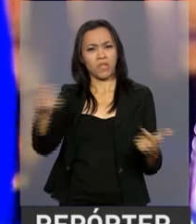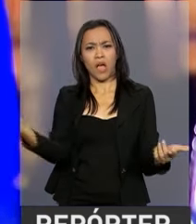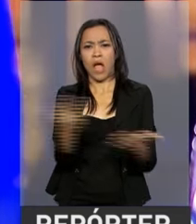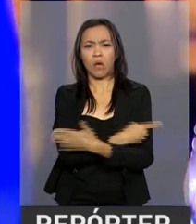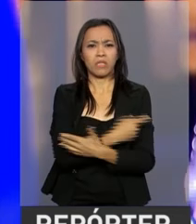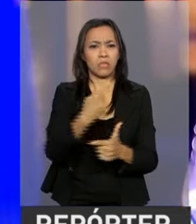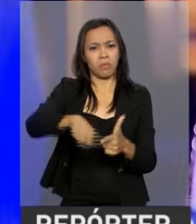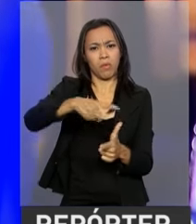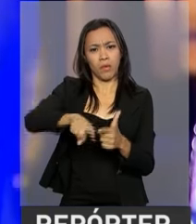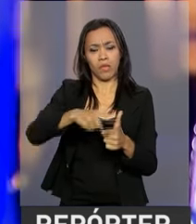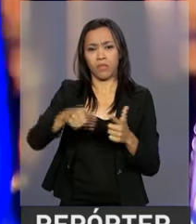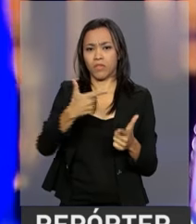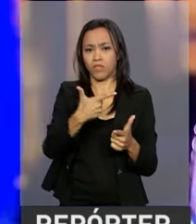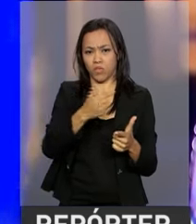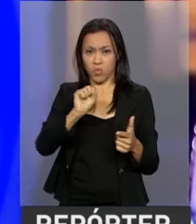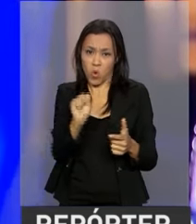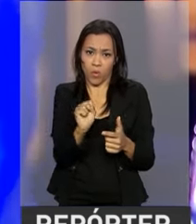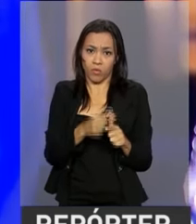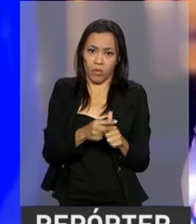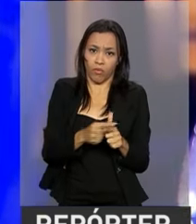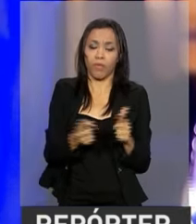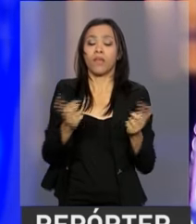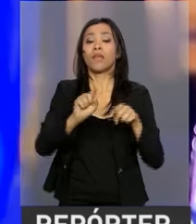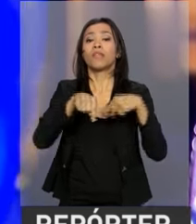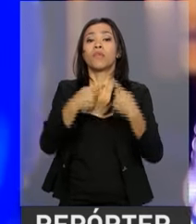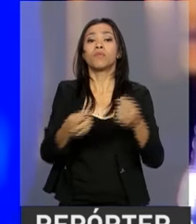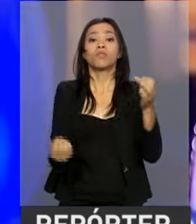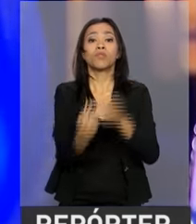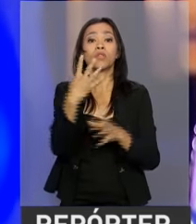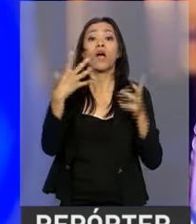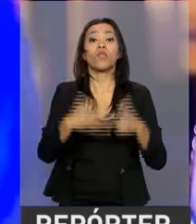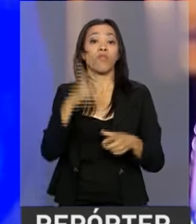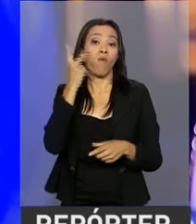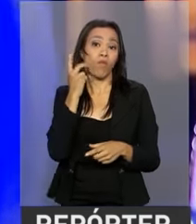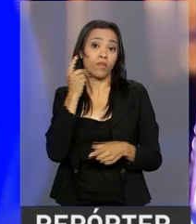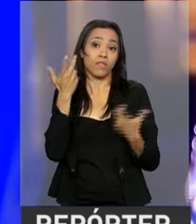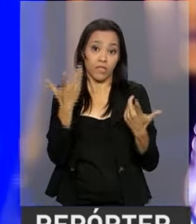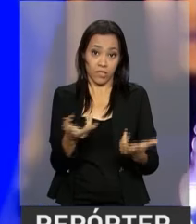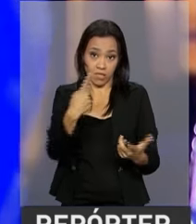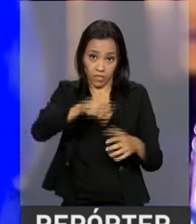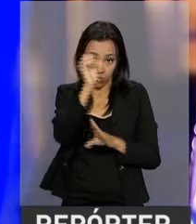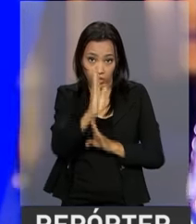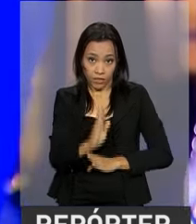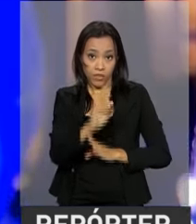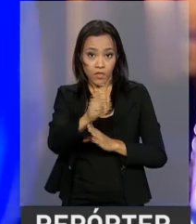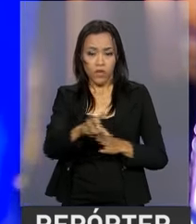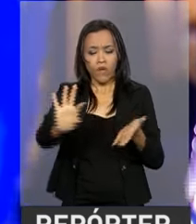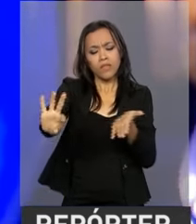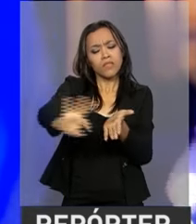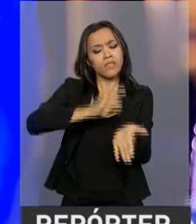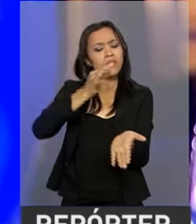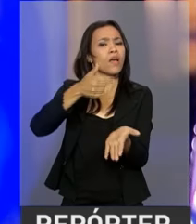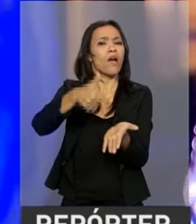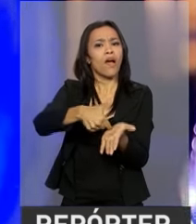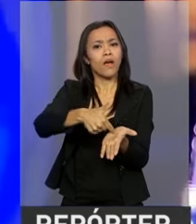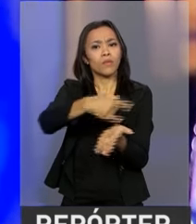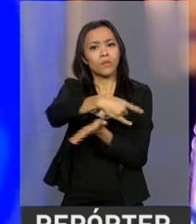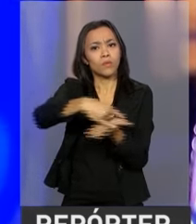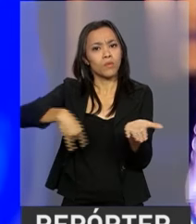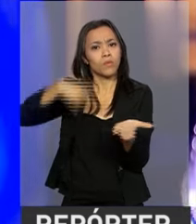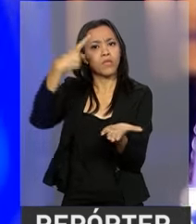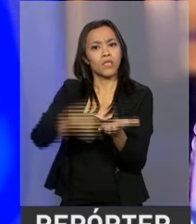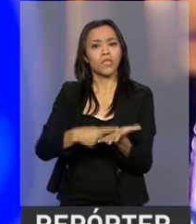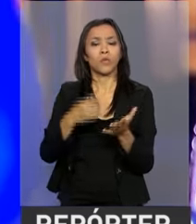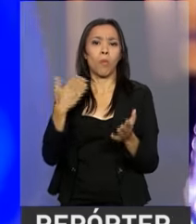de 2008. Em 2014, a cúpula aconteceu na cidade de Fortaleza e nesse momento foi assinado o acordo constitucional do novo Banco